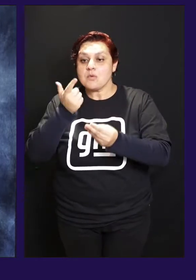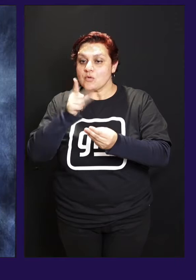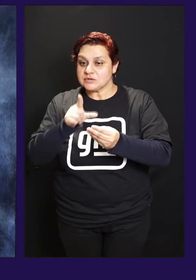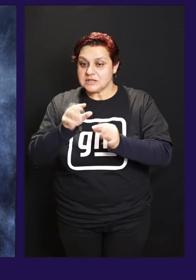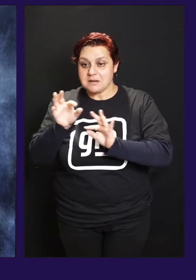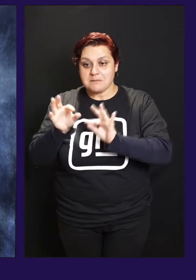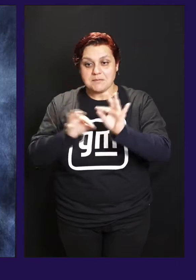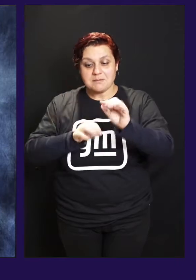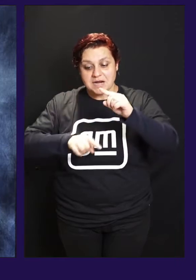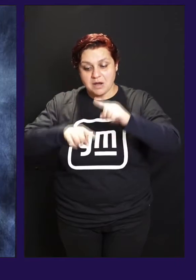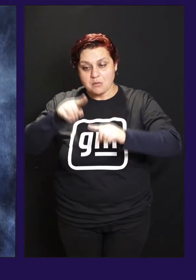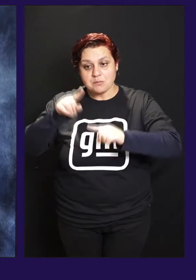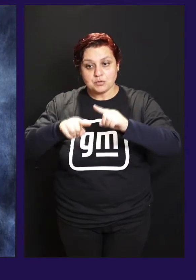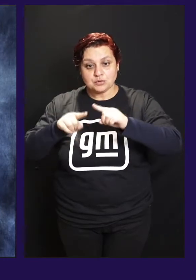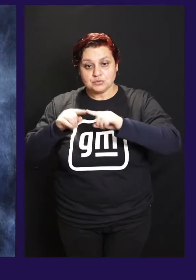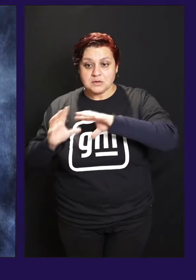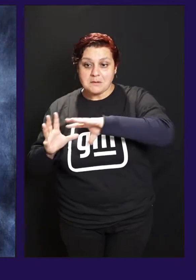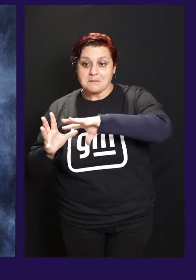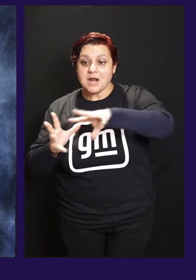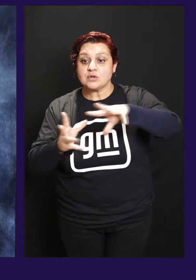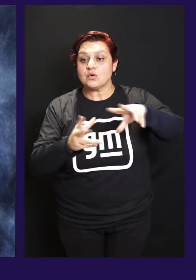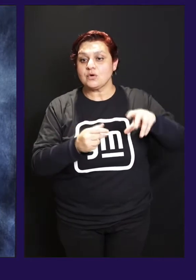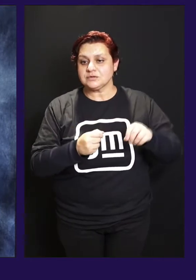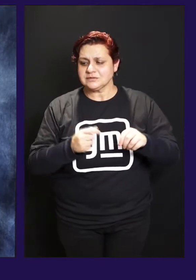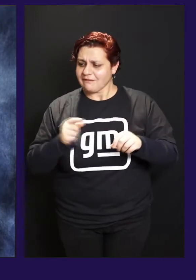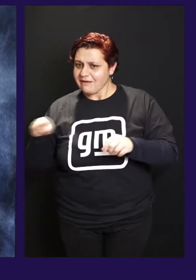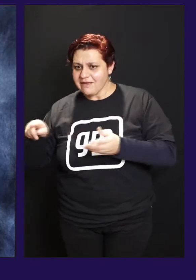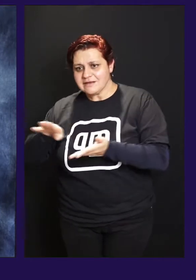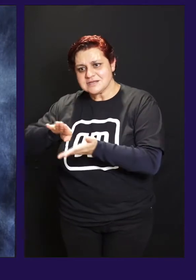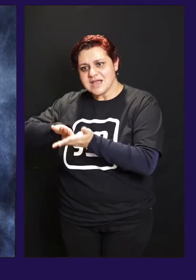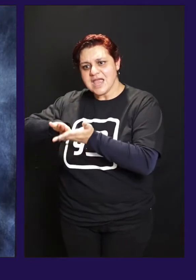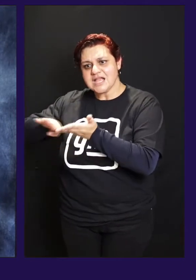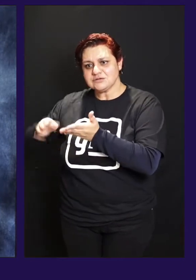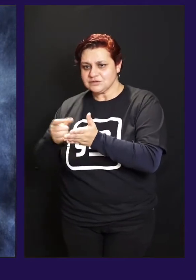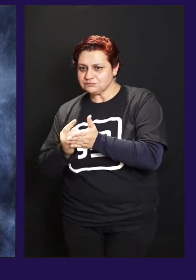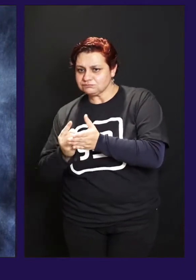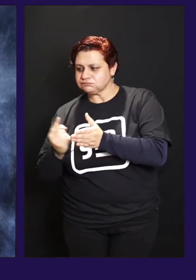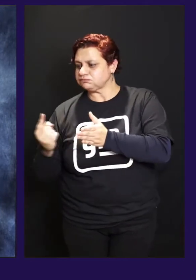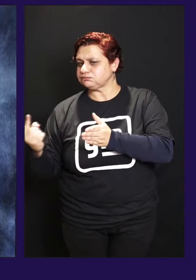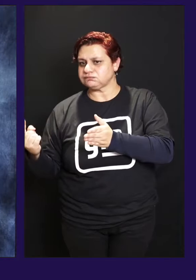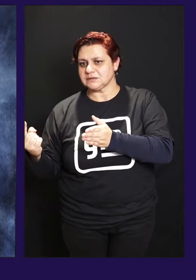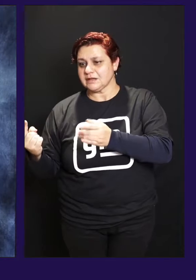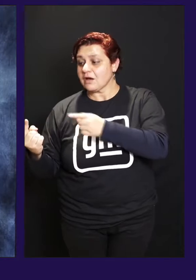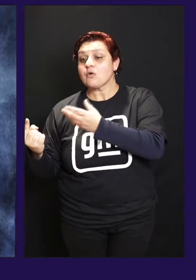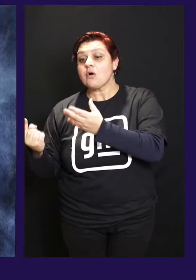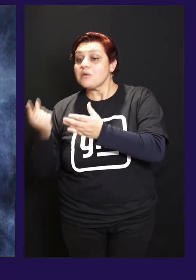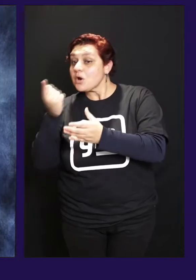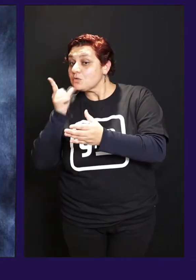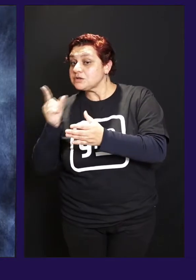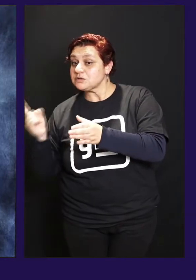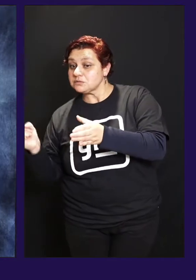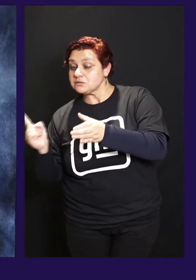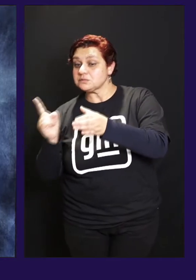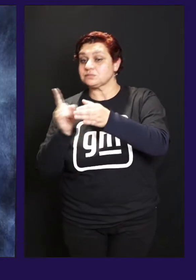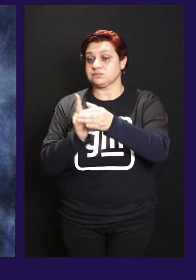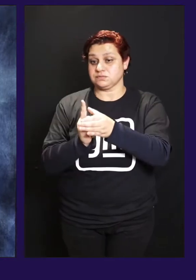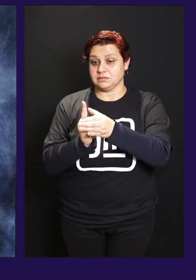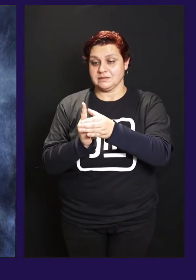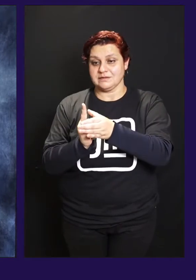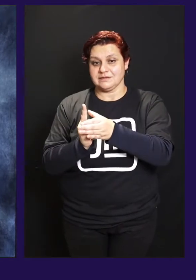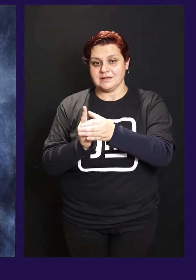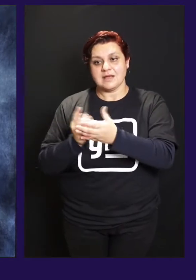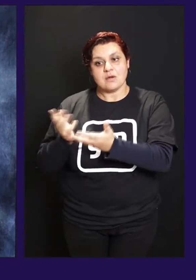design universal. Talvez você tenha ouvido, por exemplo, da rampa da calçada. Rampa da calçada ajuda uma pessoa